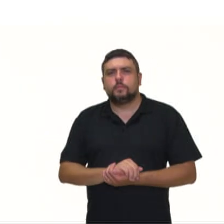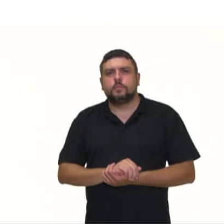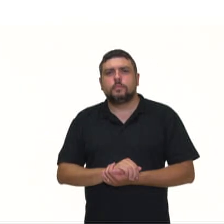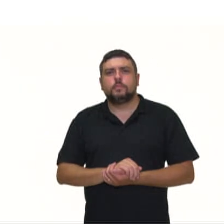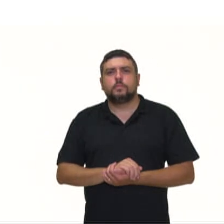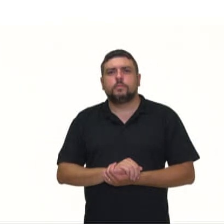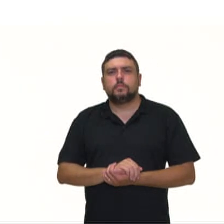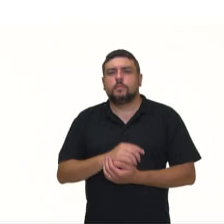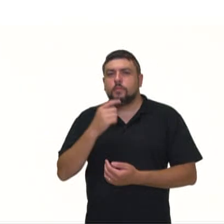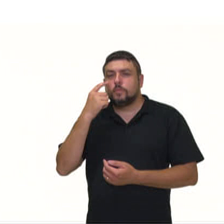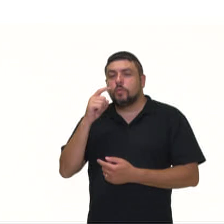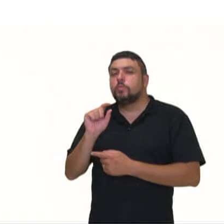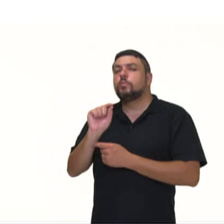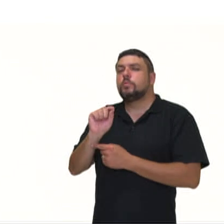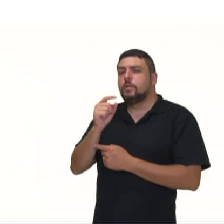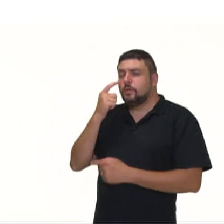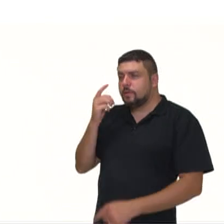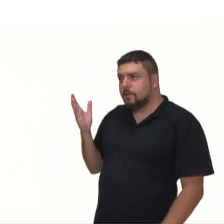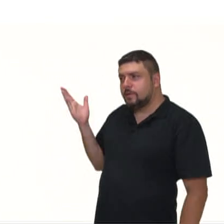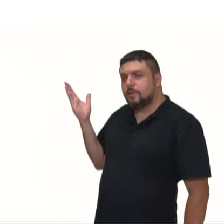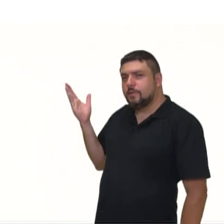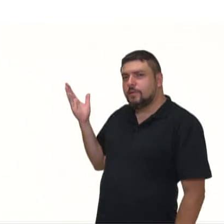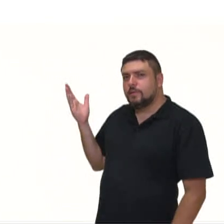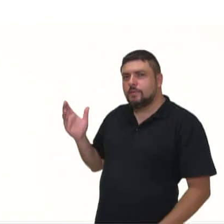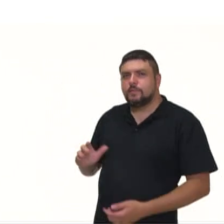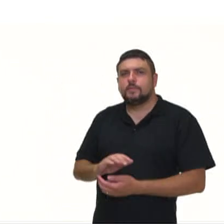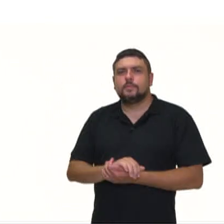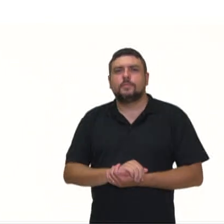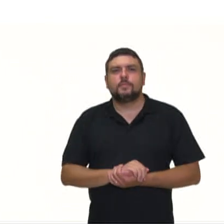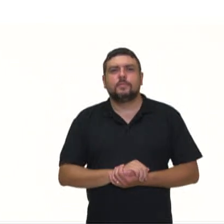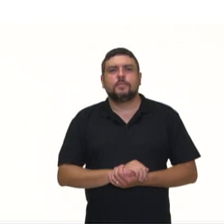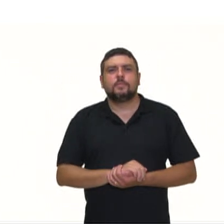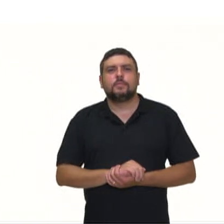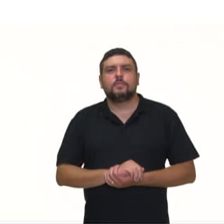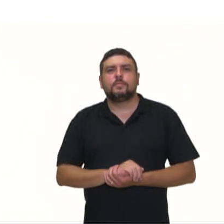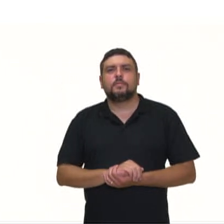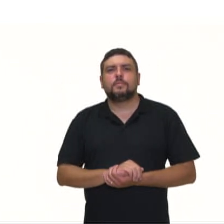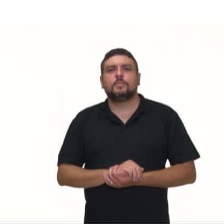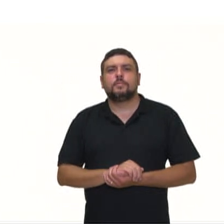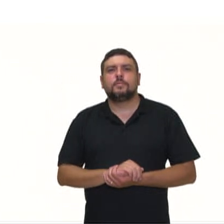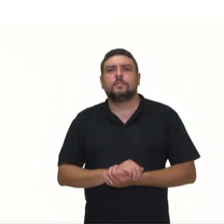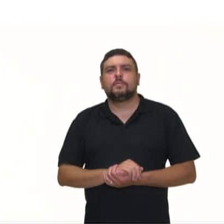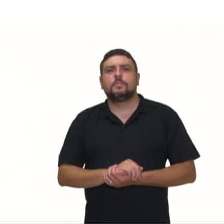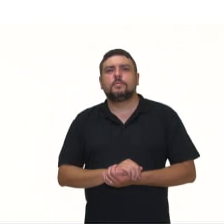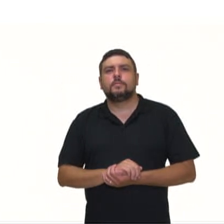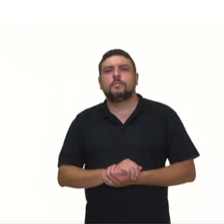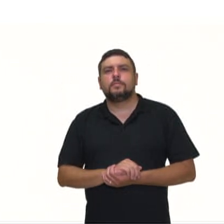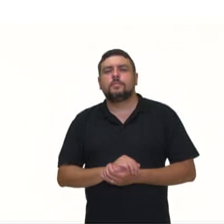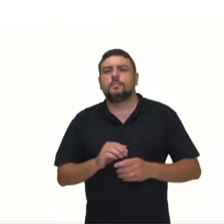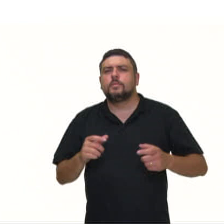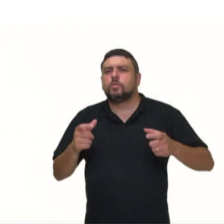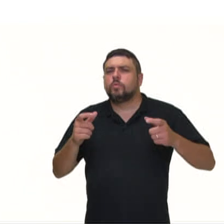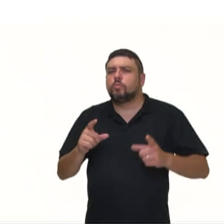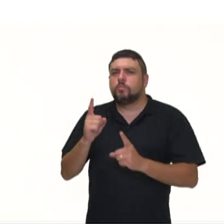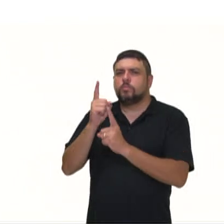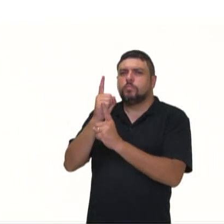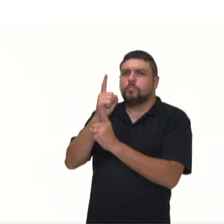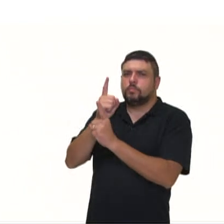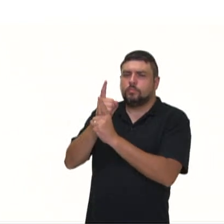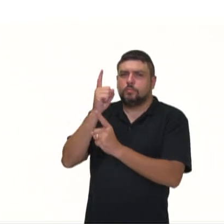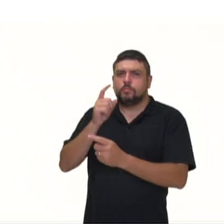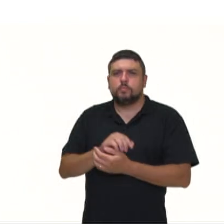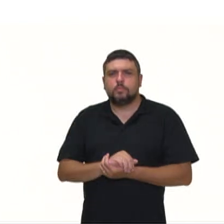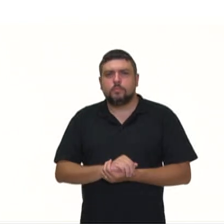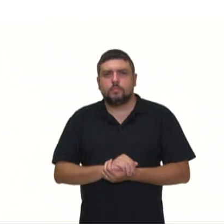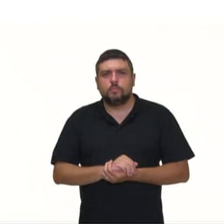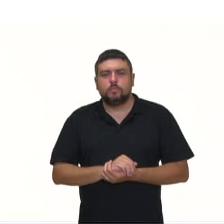float? Não vou falar agora não, hein? Where can a fisherman's float be found? Se você respondeu aqui a